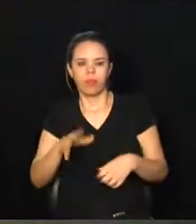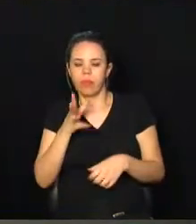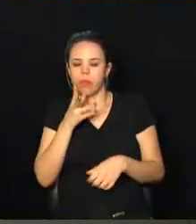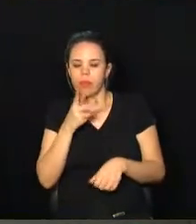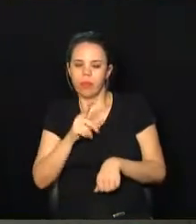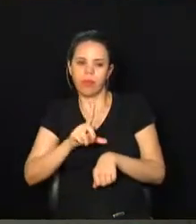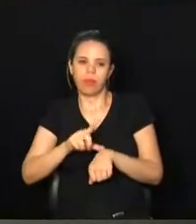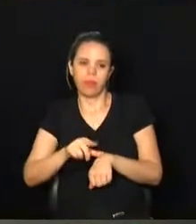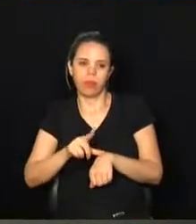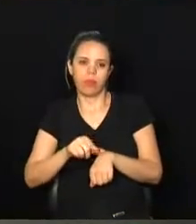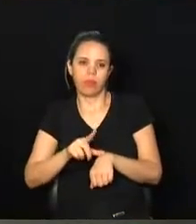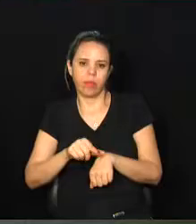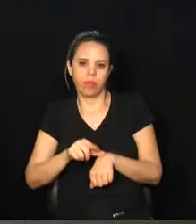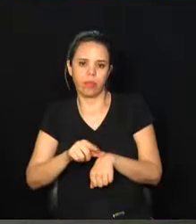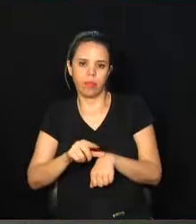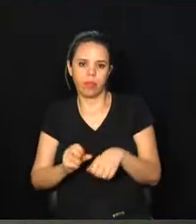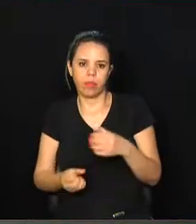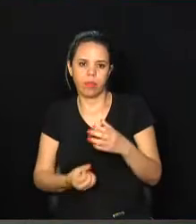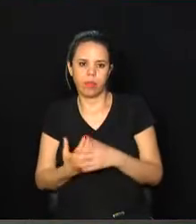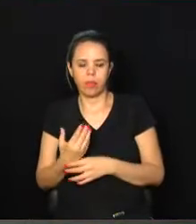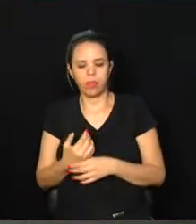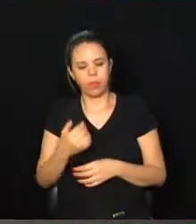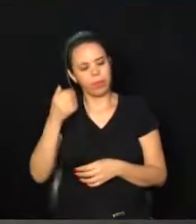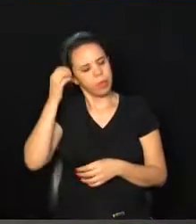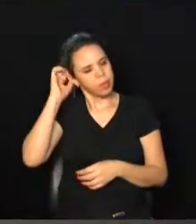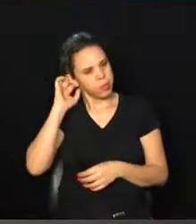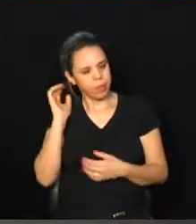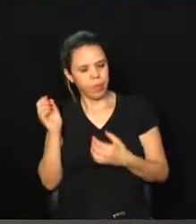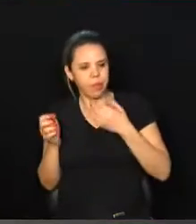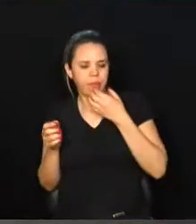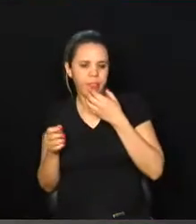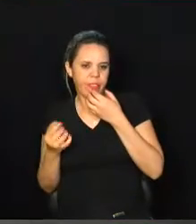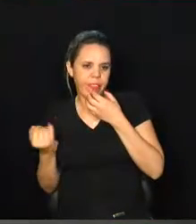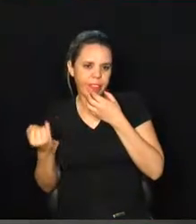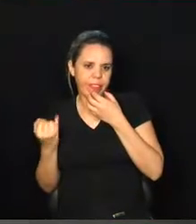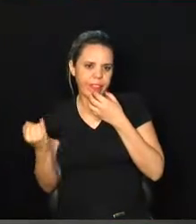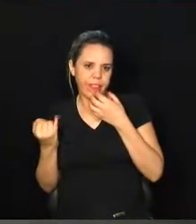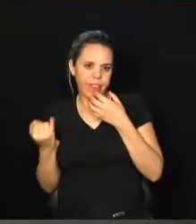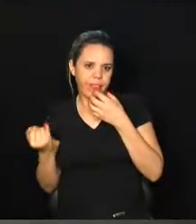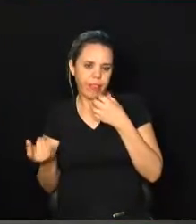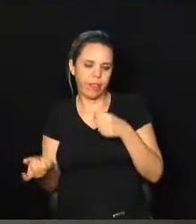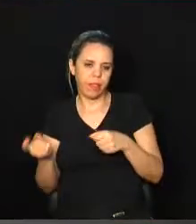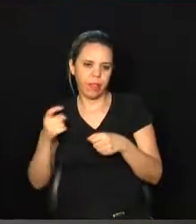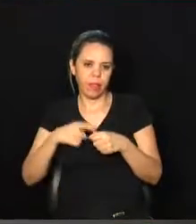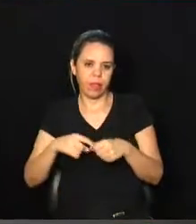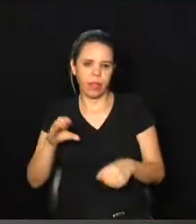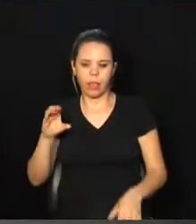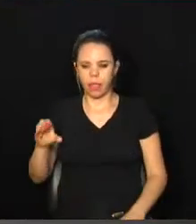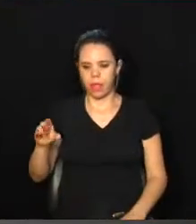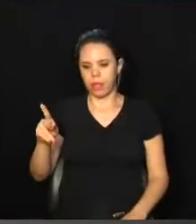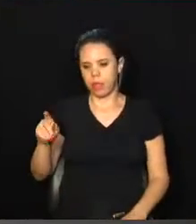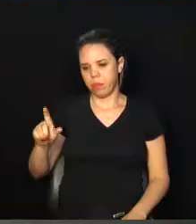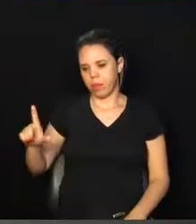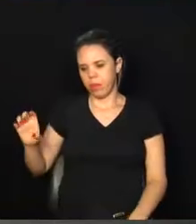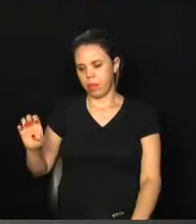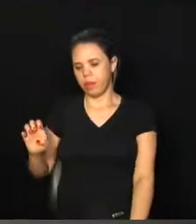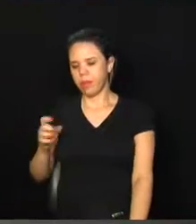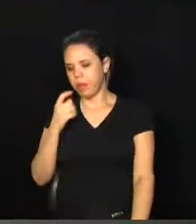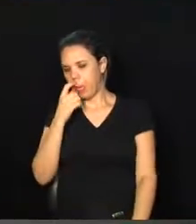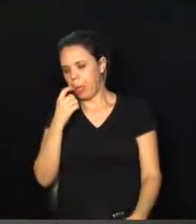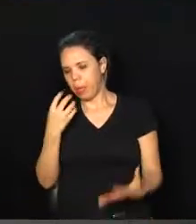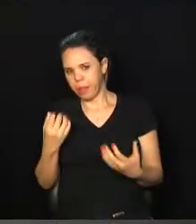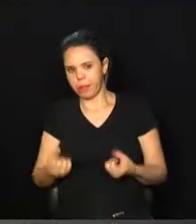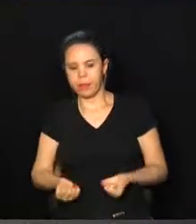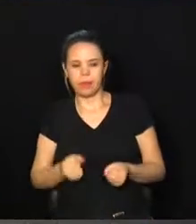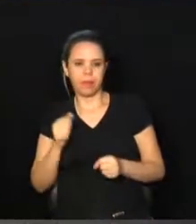atrasos acabam ocorrendo. É muito importante a volta da CPLE, porque ela permite que